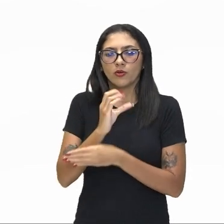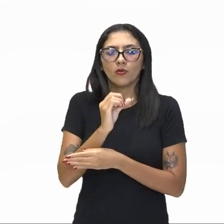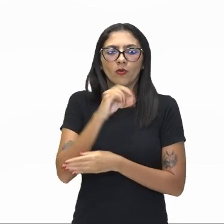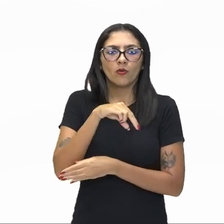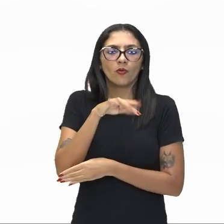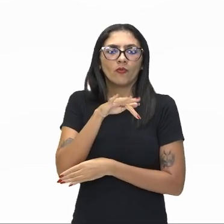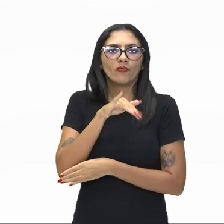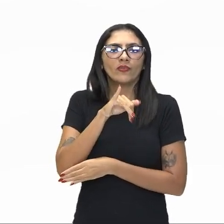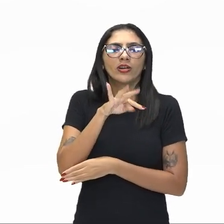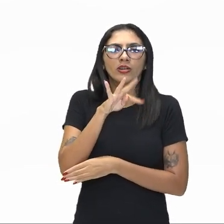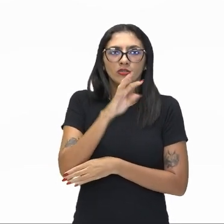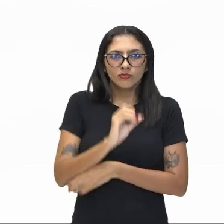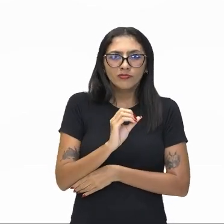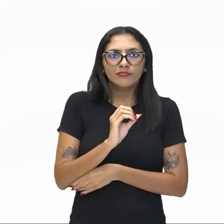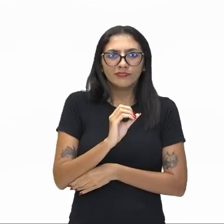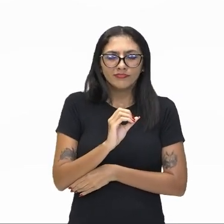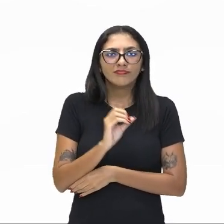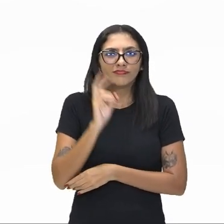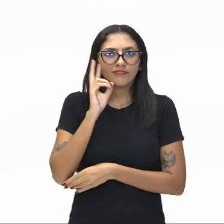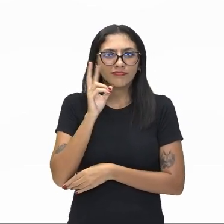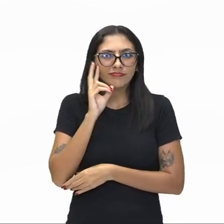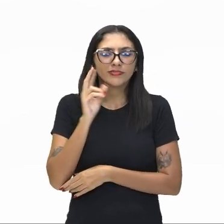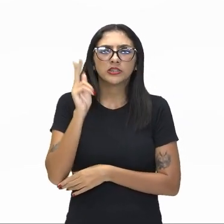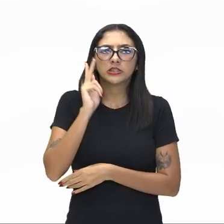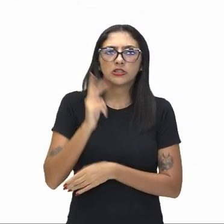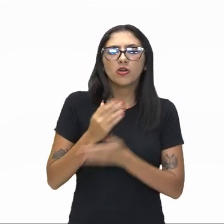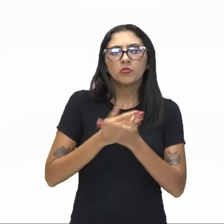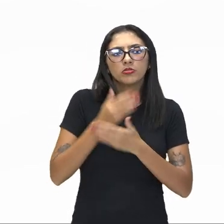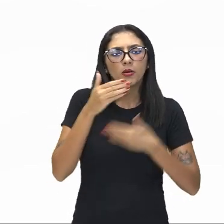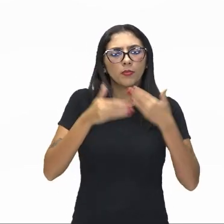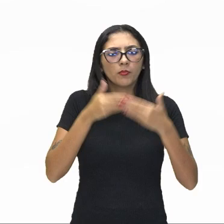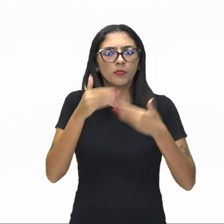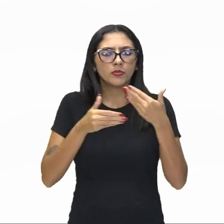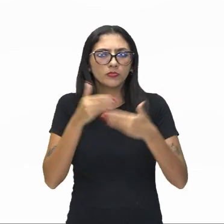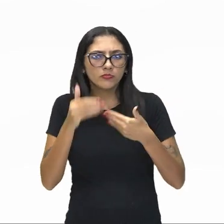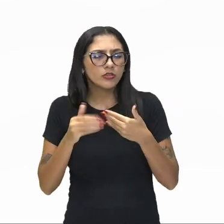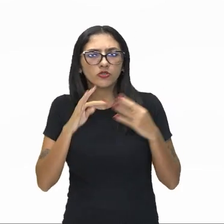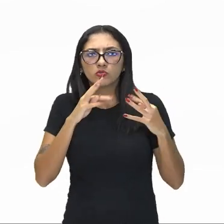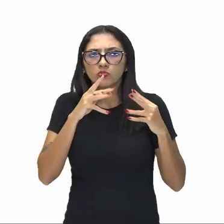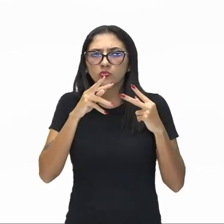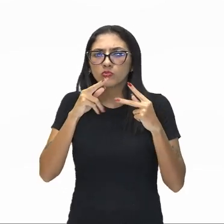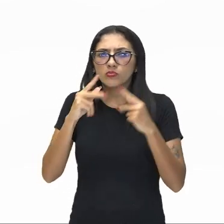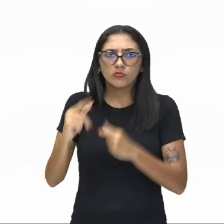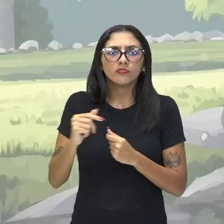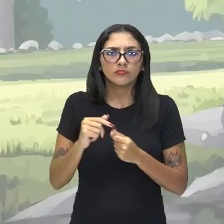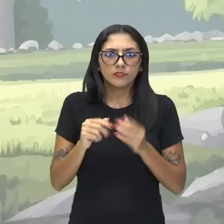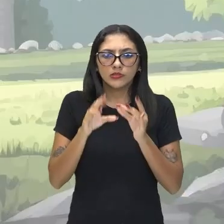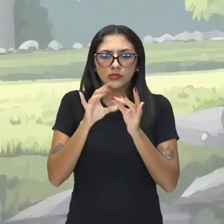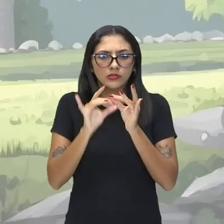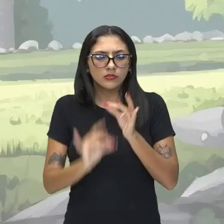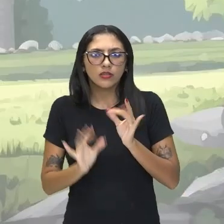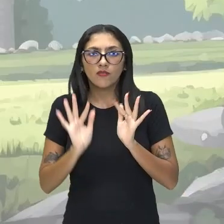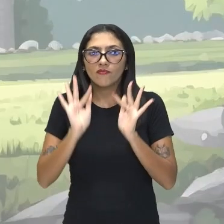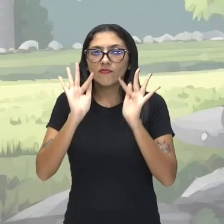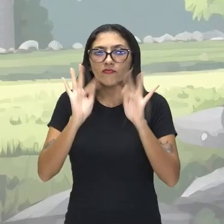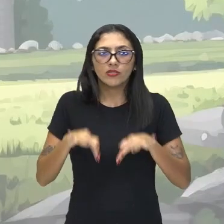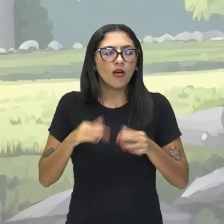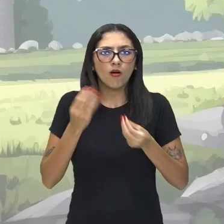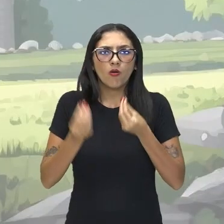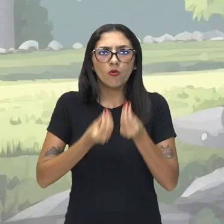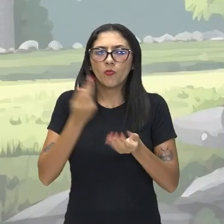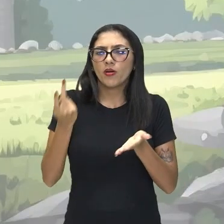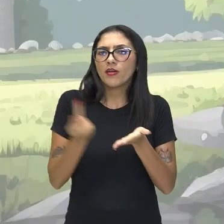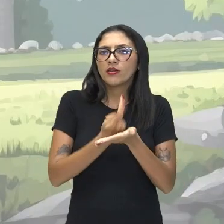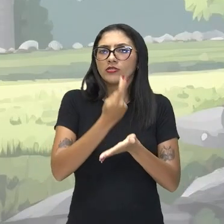vem o clímax, né, que tem uma situação ali de tensão, e por último é o desfecho, ou seja, é a situação final, encerrando então